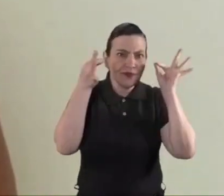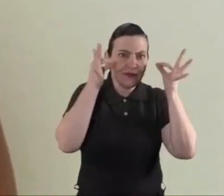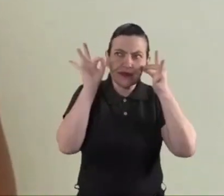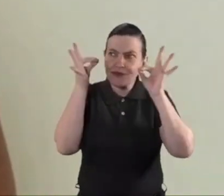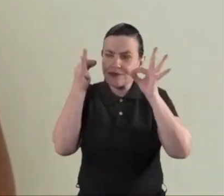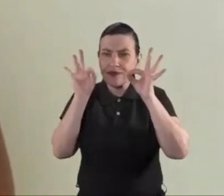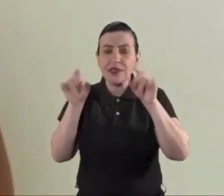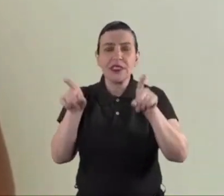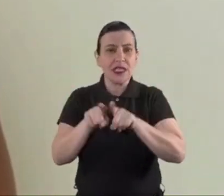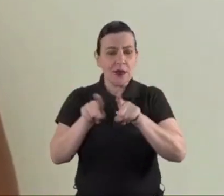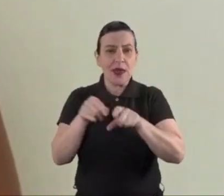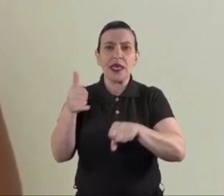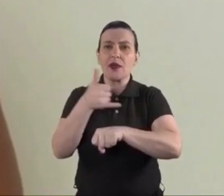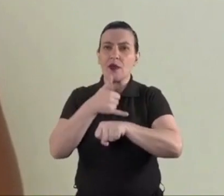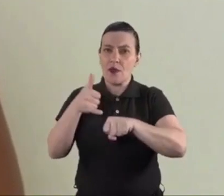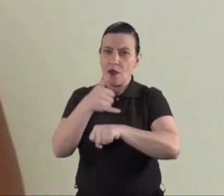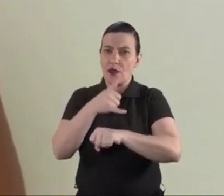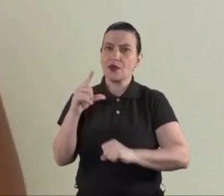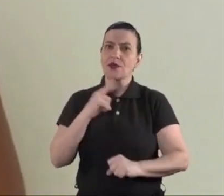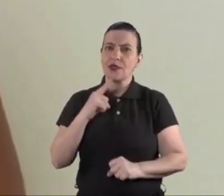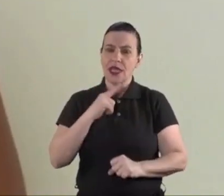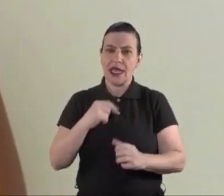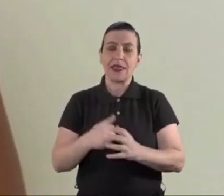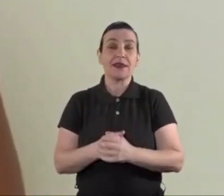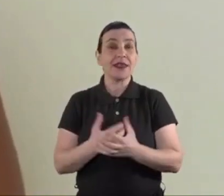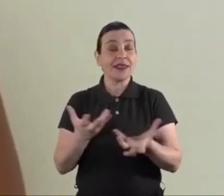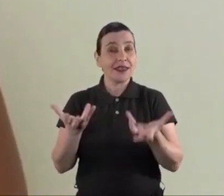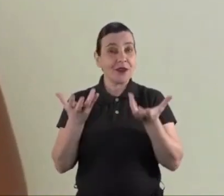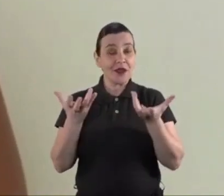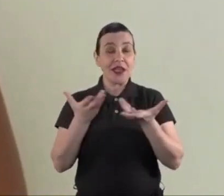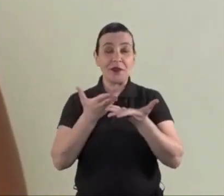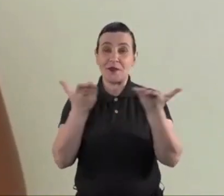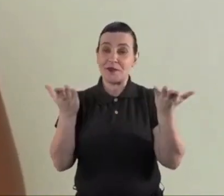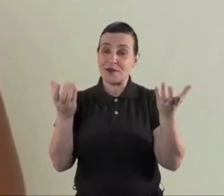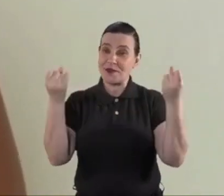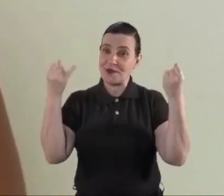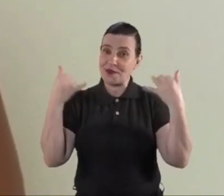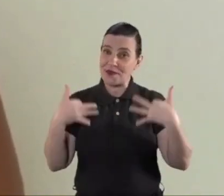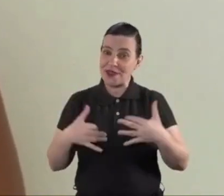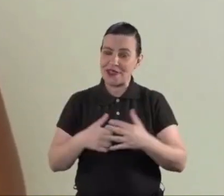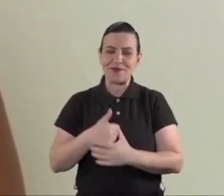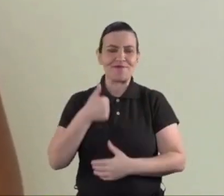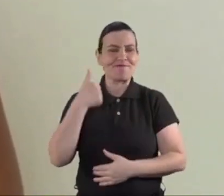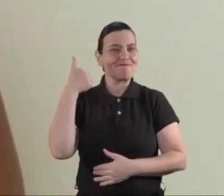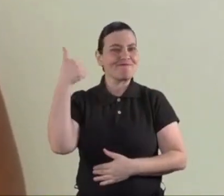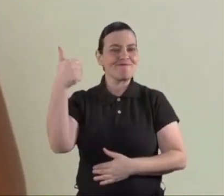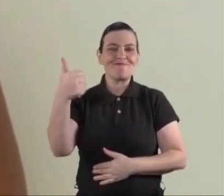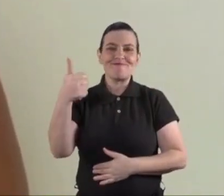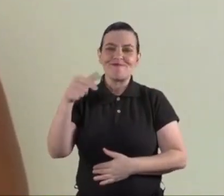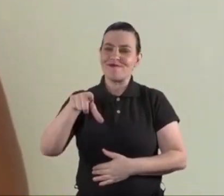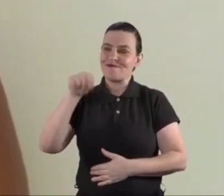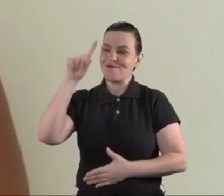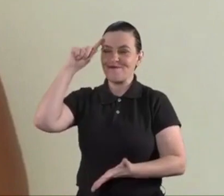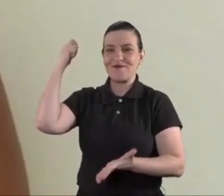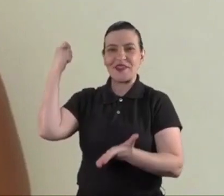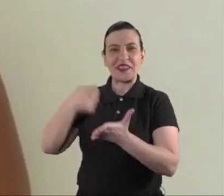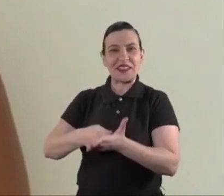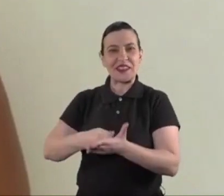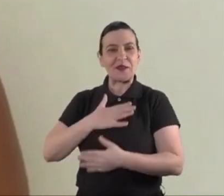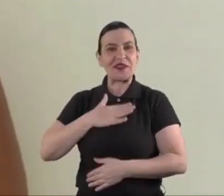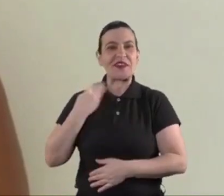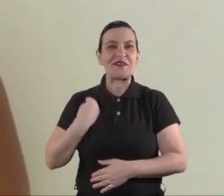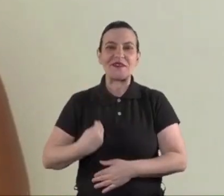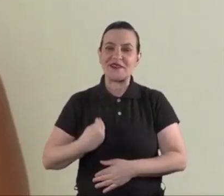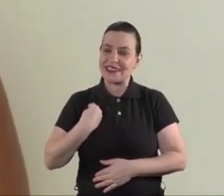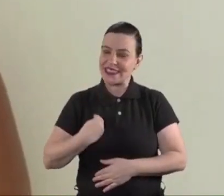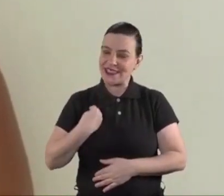isso também tem alguns óleos. E eu queria dizer que foi a melhor aquisição que eu fiz